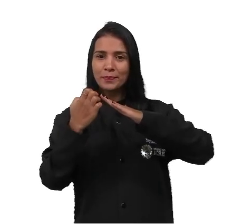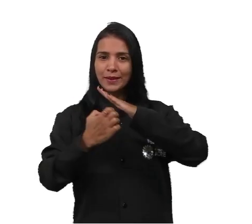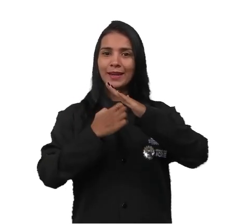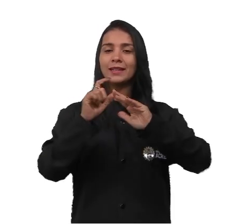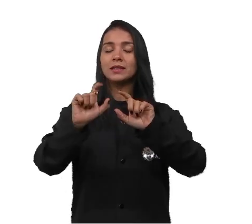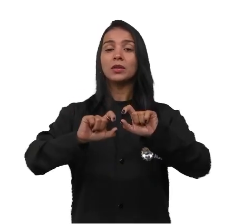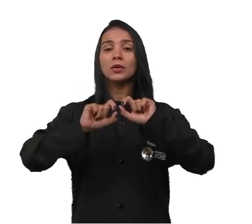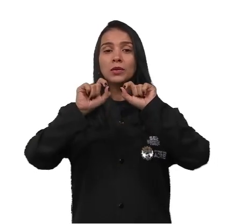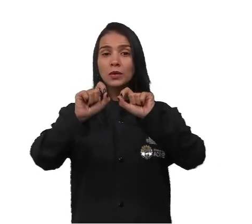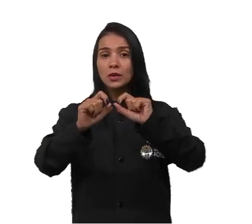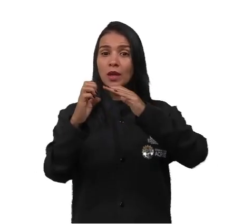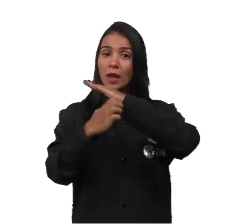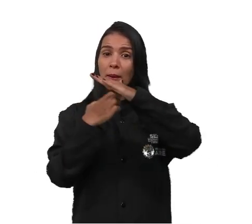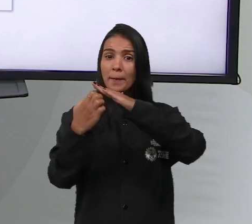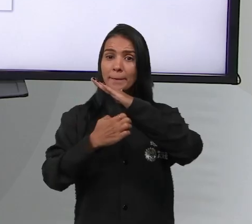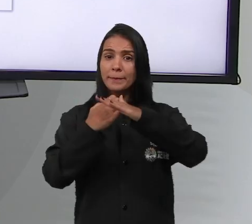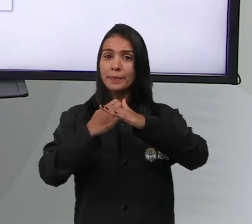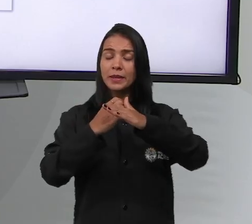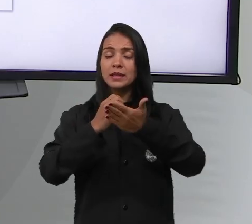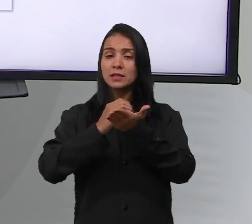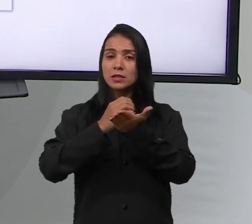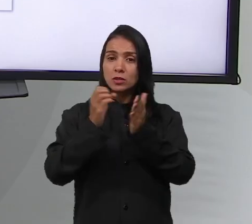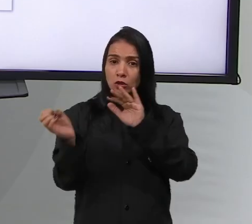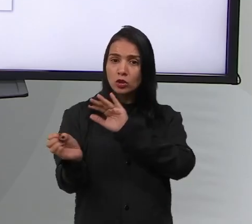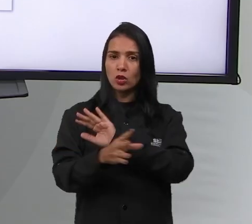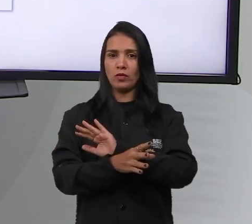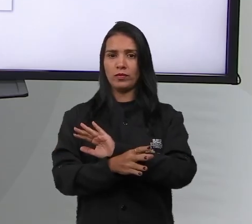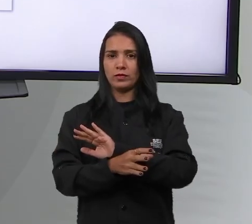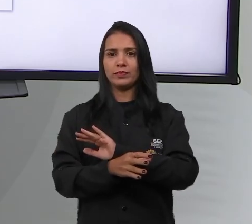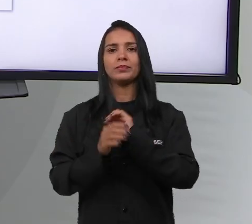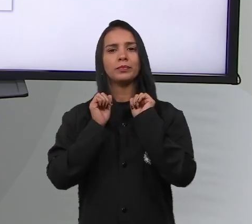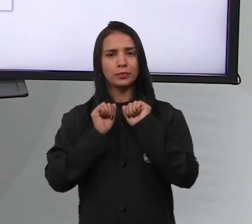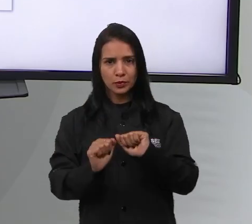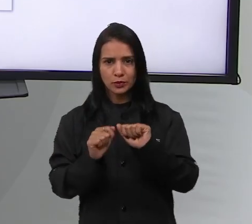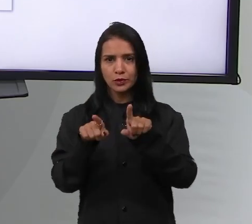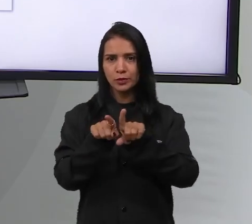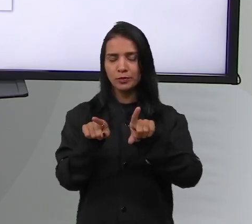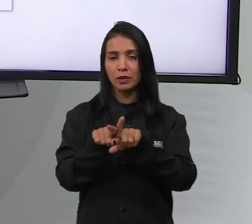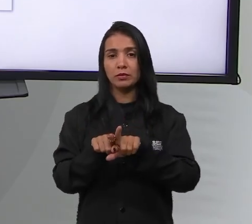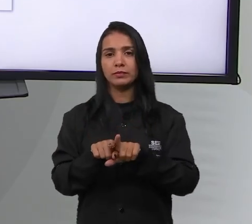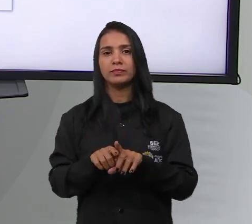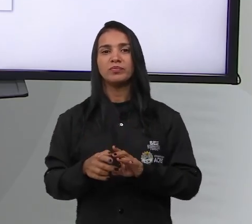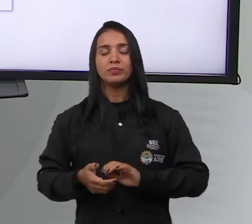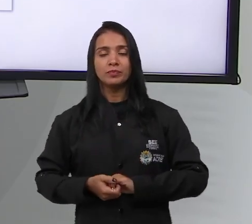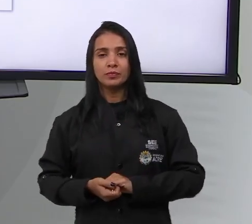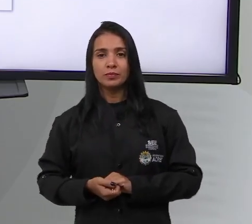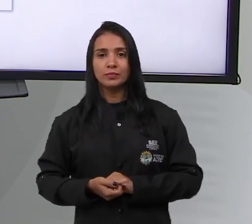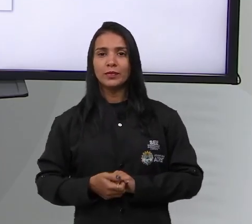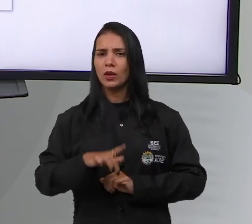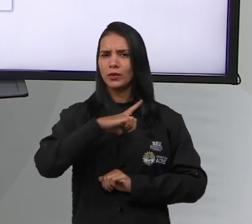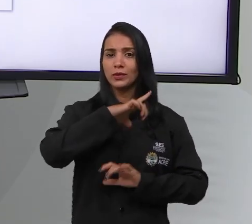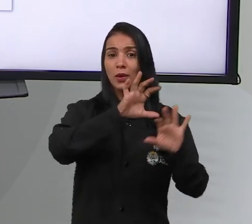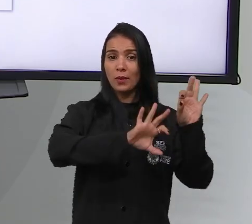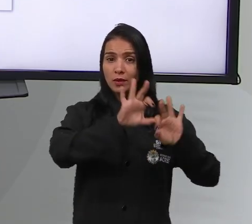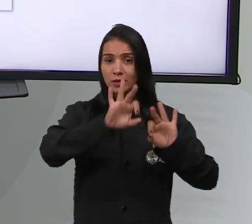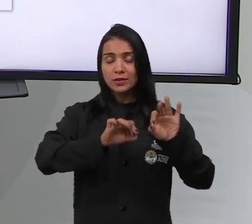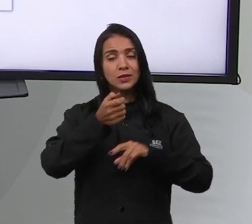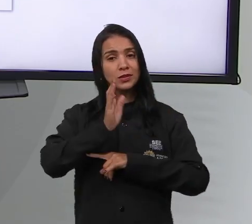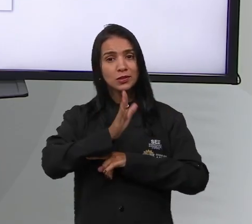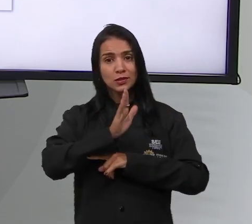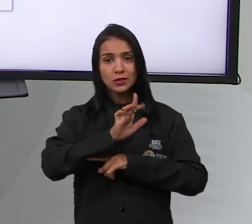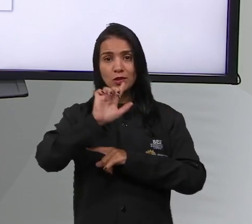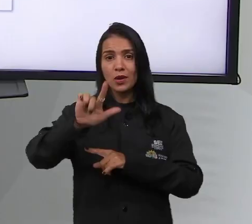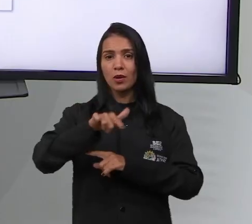de microcrédito, ou seja, né? Então você já tem uma organização que está em um